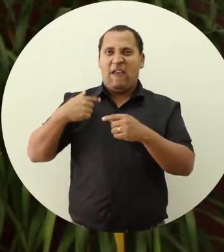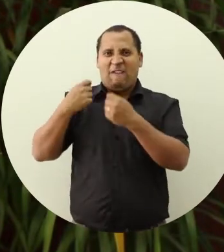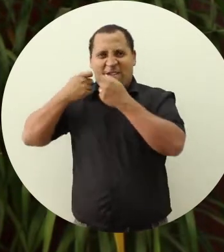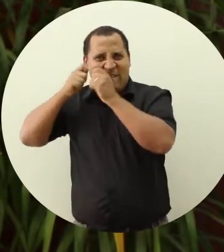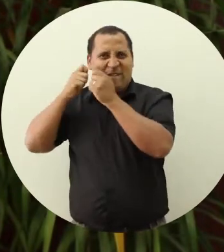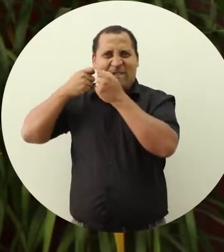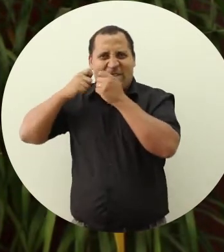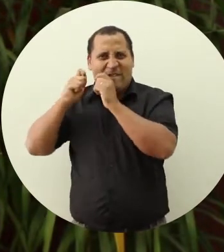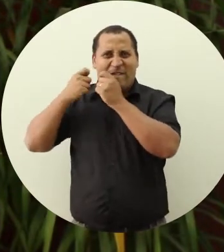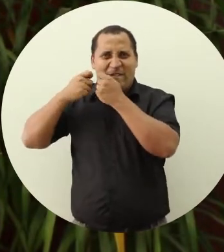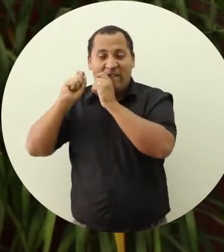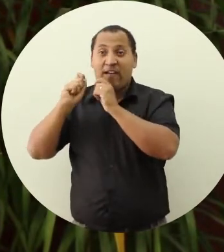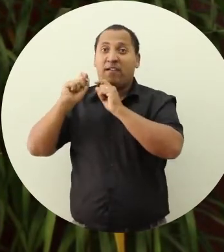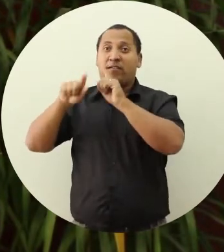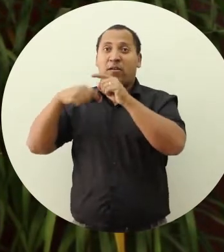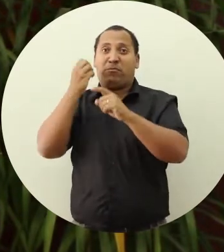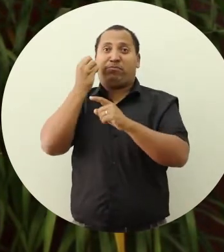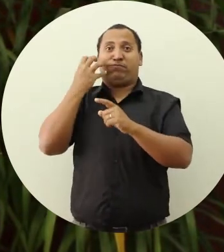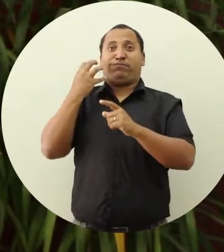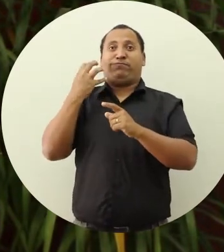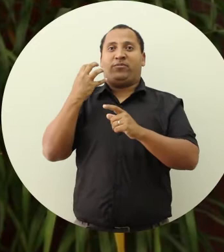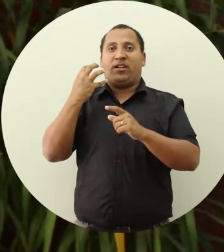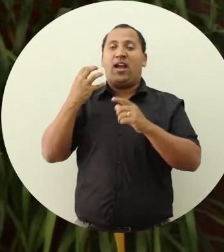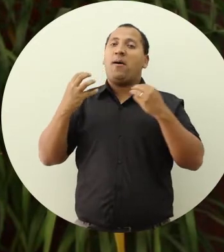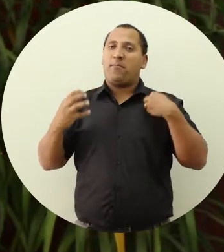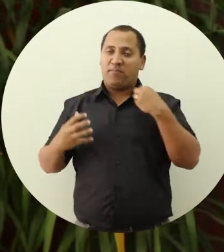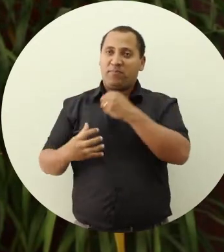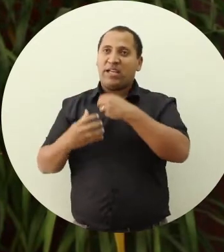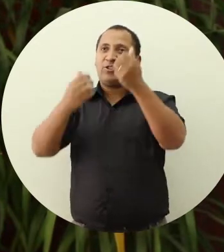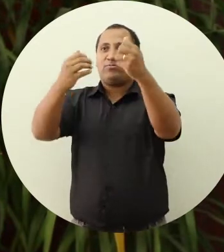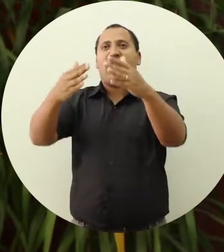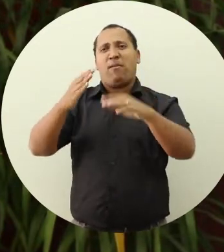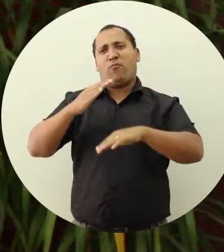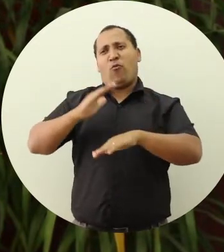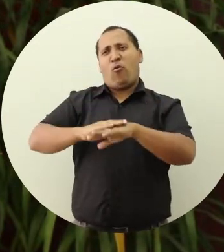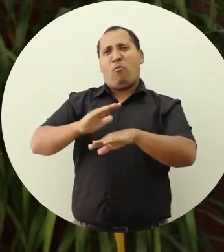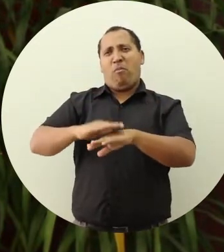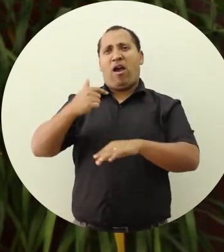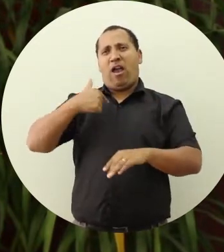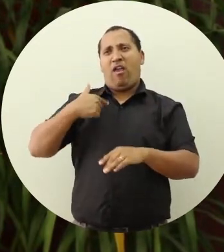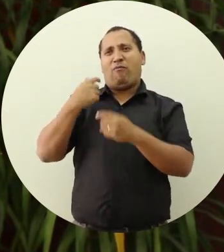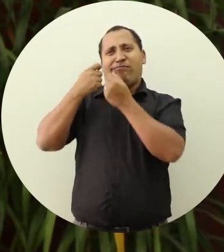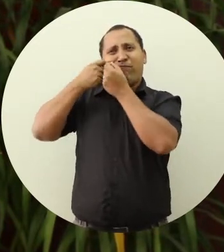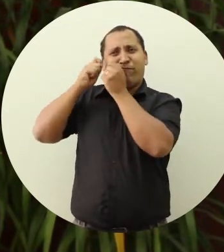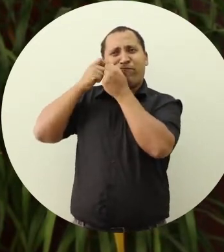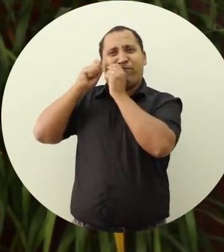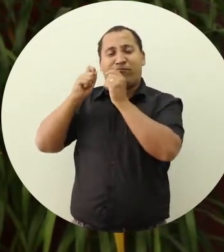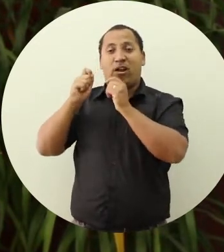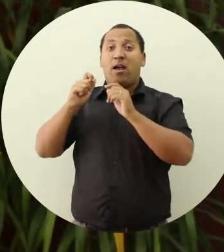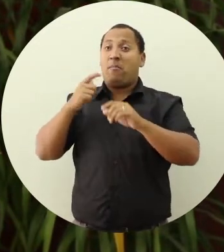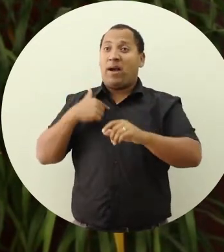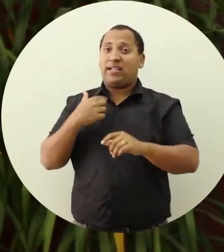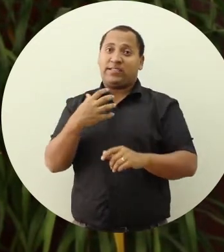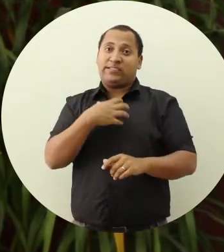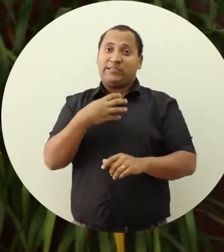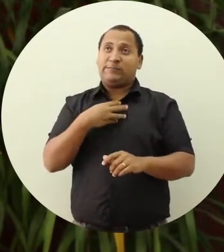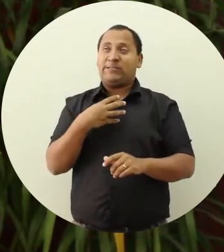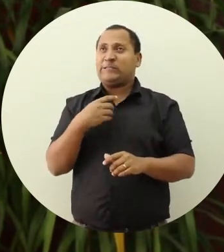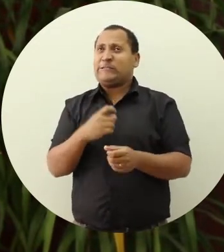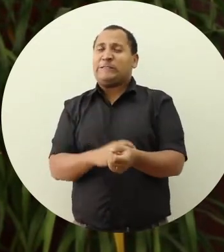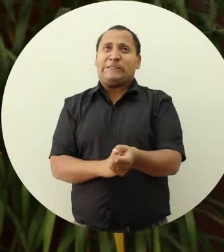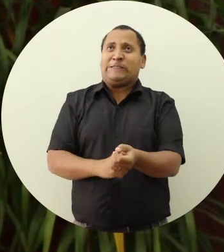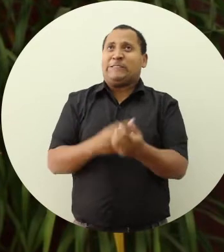e ela escoria o tempo inteiro. O paciente sabe e relata para o médico que ele está causando essas lesões, só que uma compulsão,